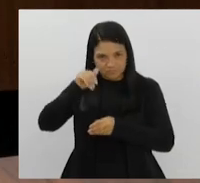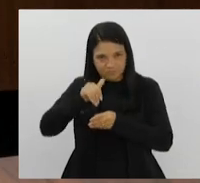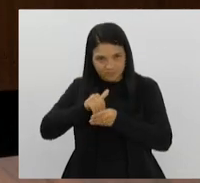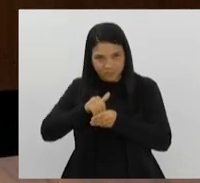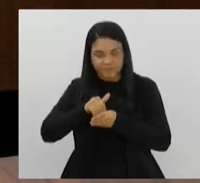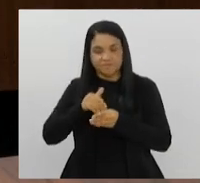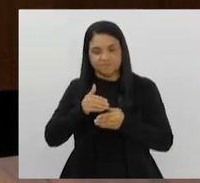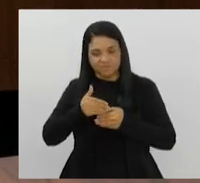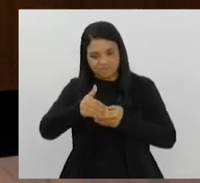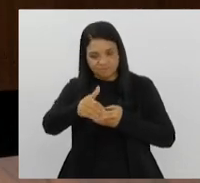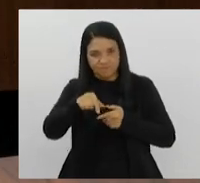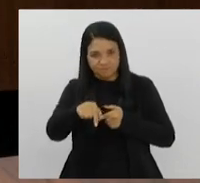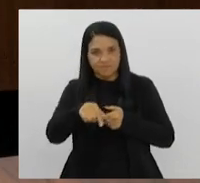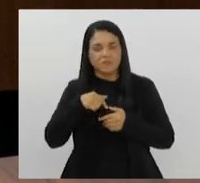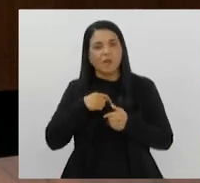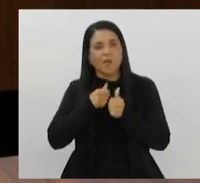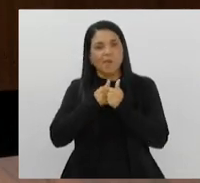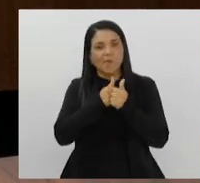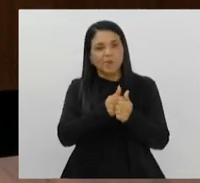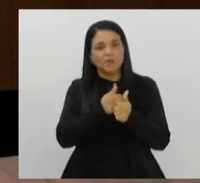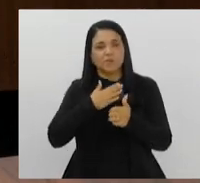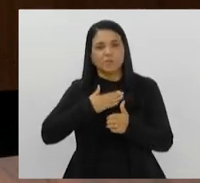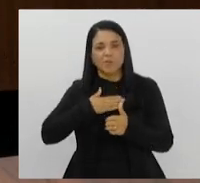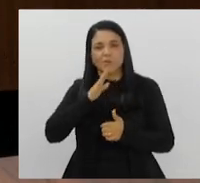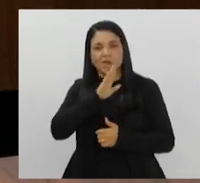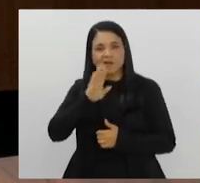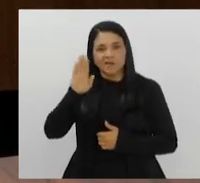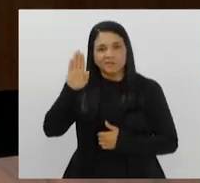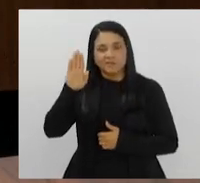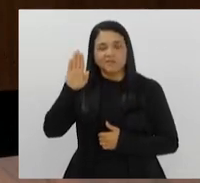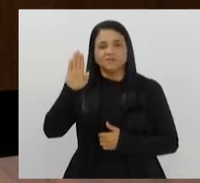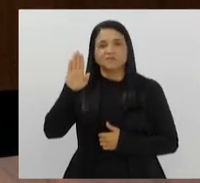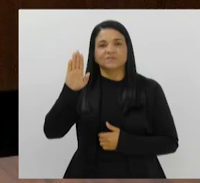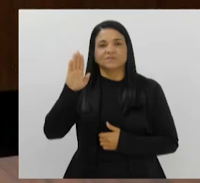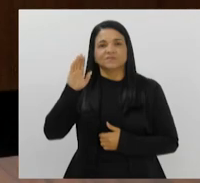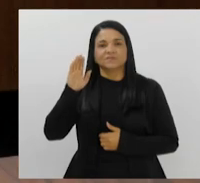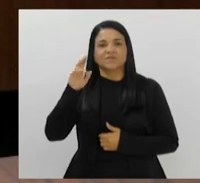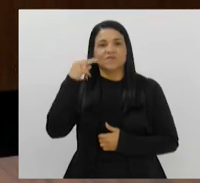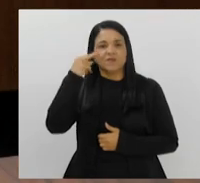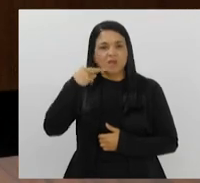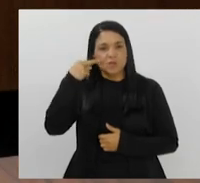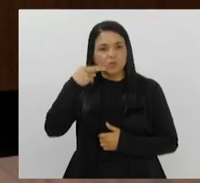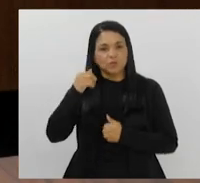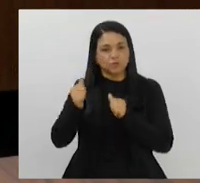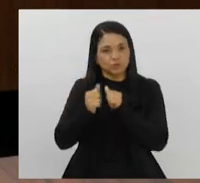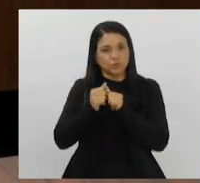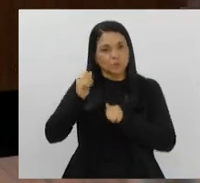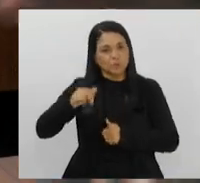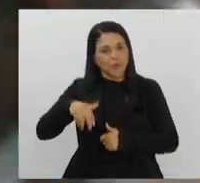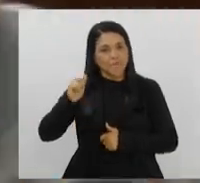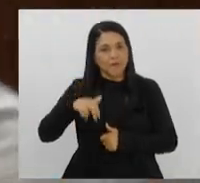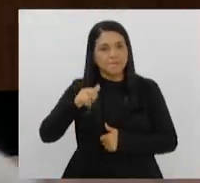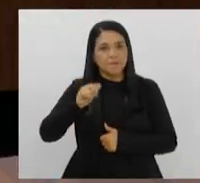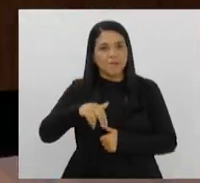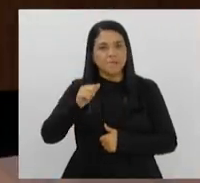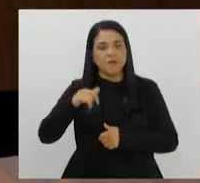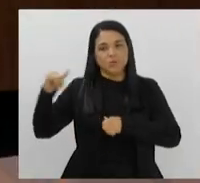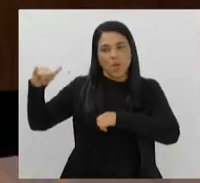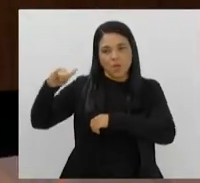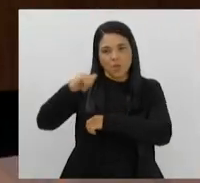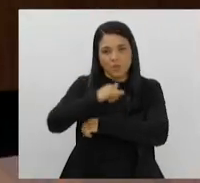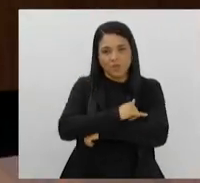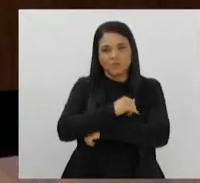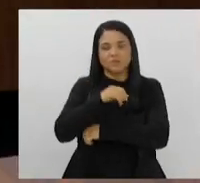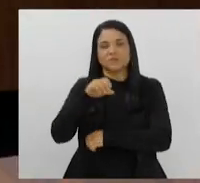estava acompanhando o meu candidato a vereador aqui na capital em uma caminhada ao entorno do aeroporto Santos